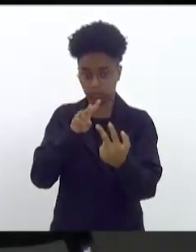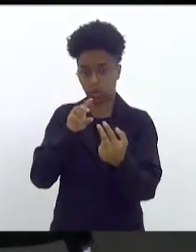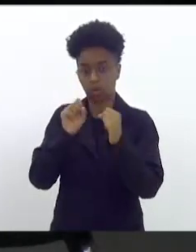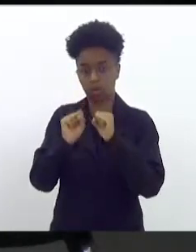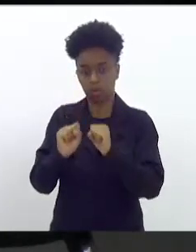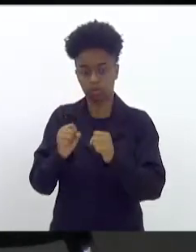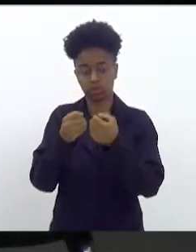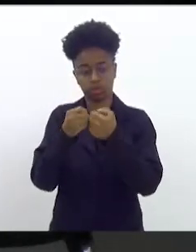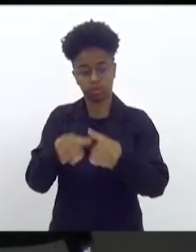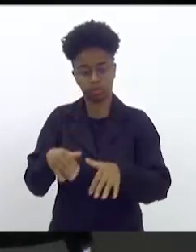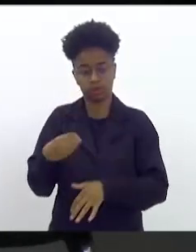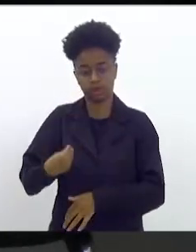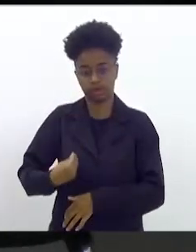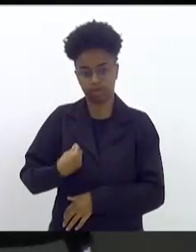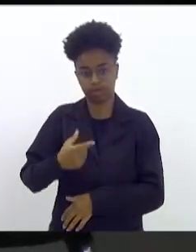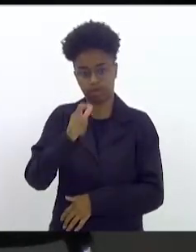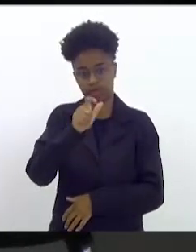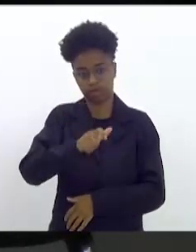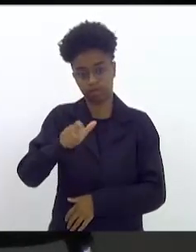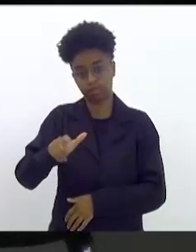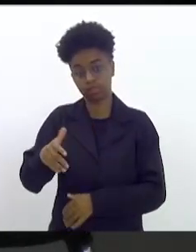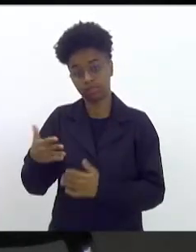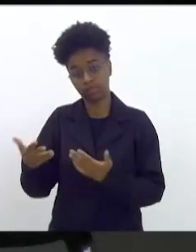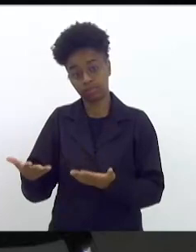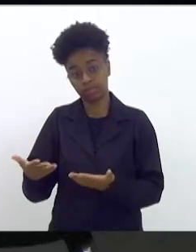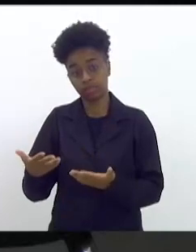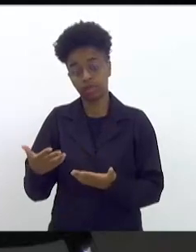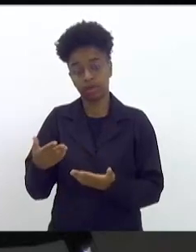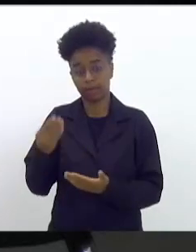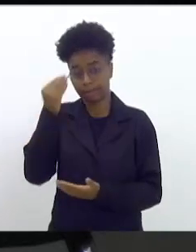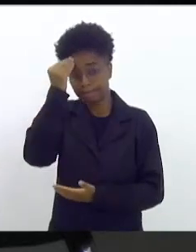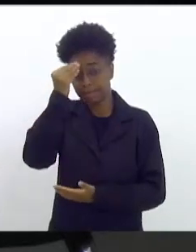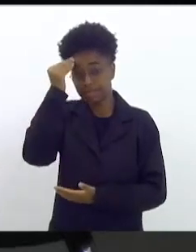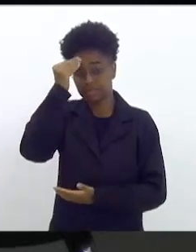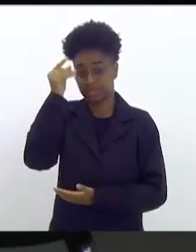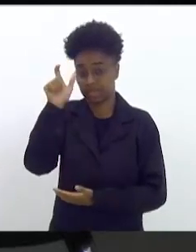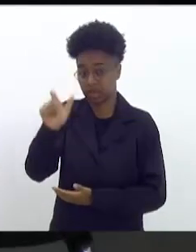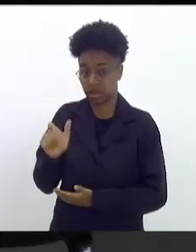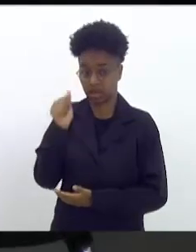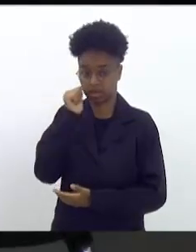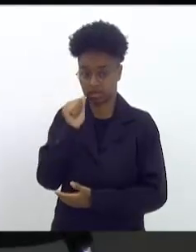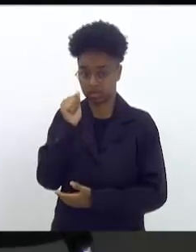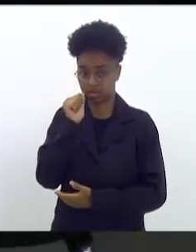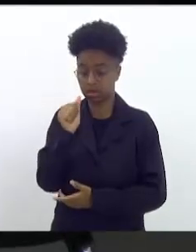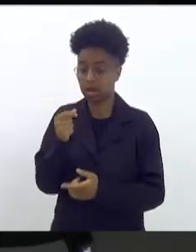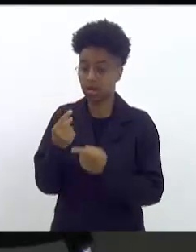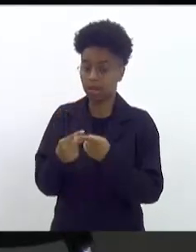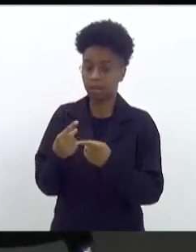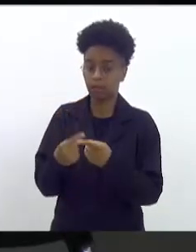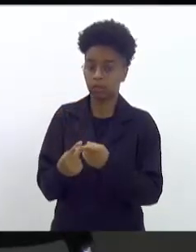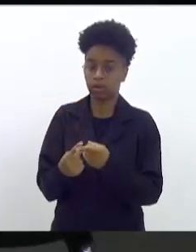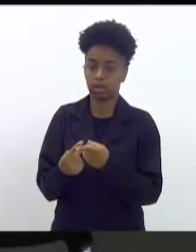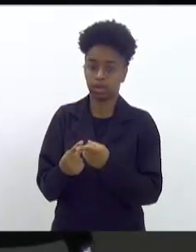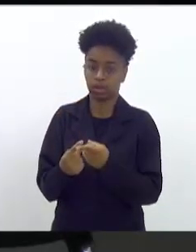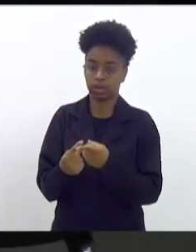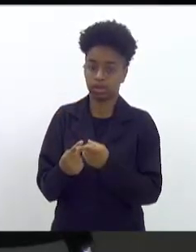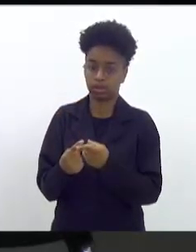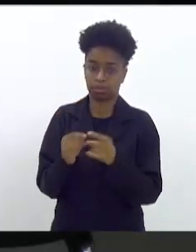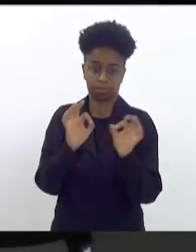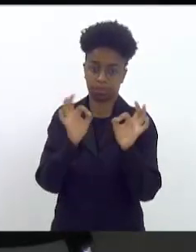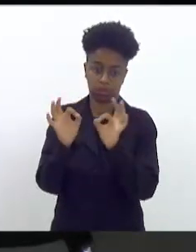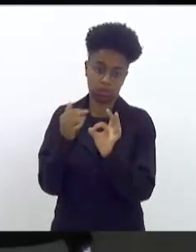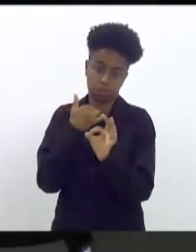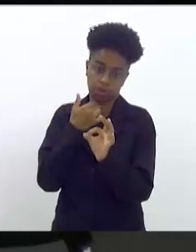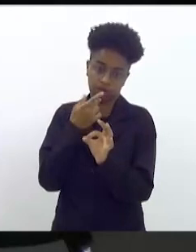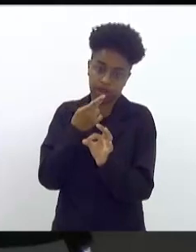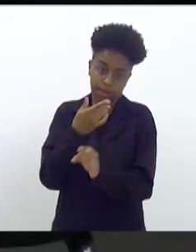Estou fazendo questão de dizer que seja uma psiquiatra, porque ninguém pode falar